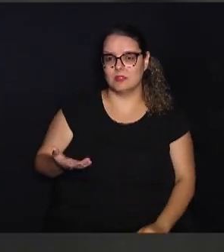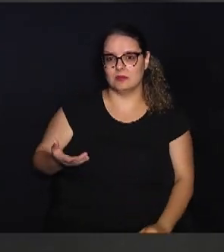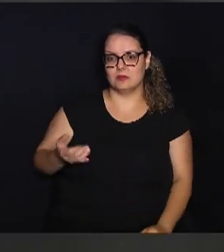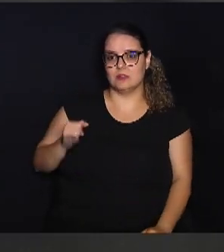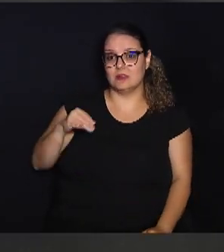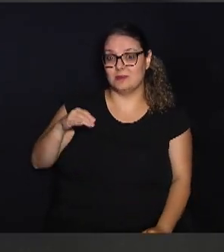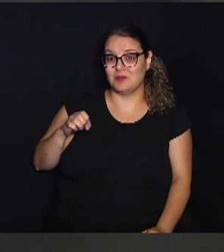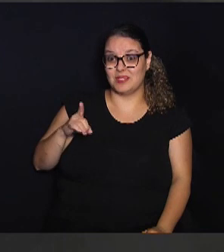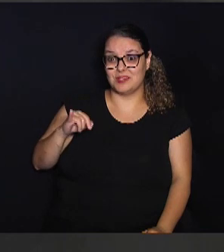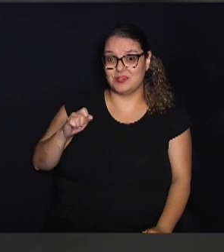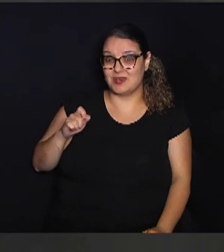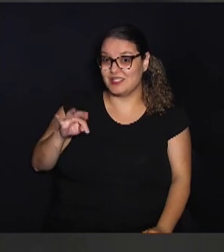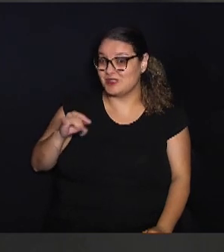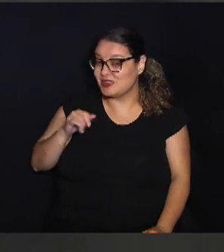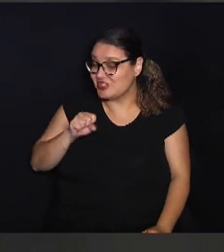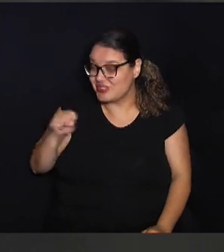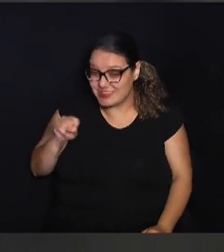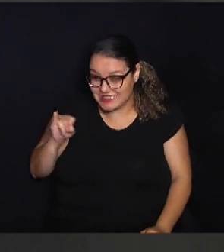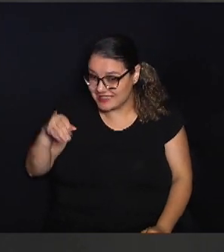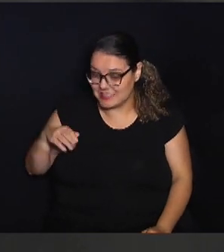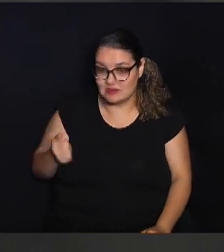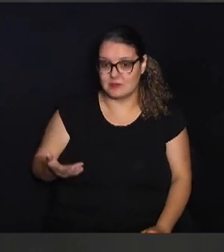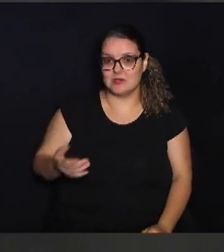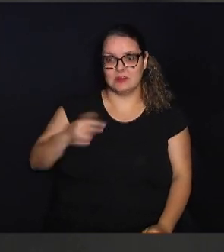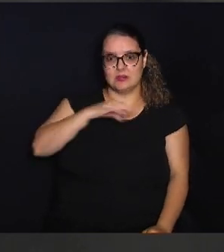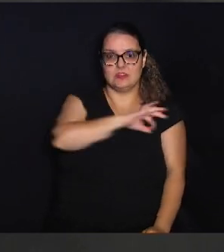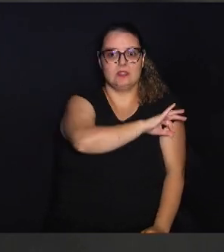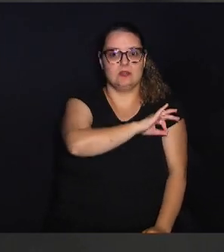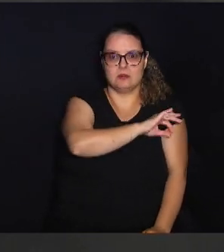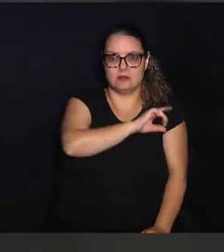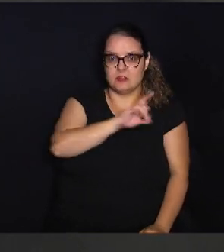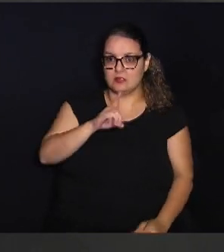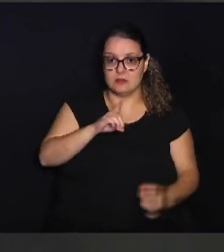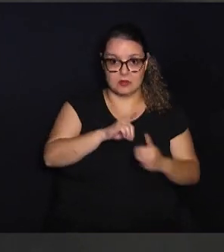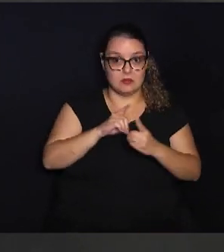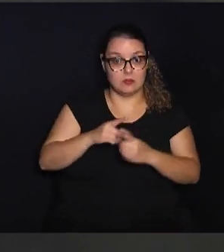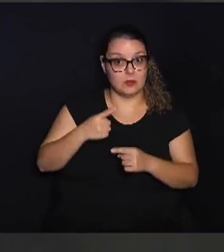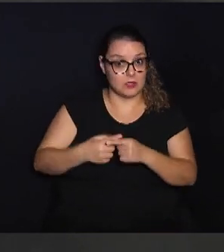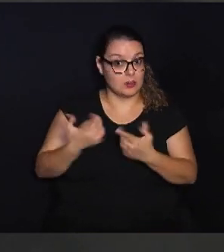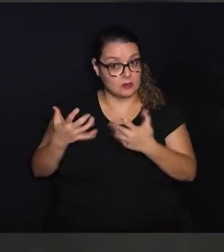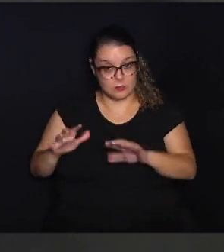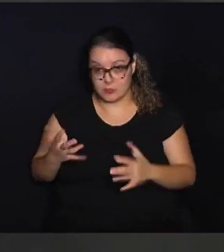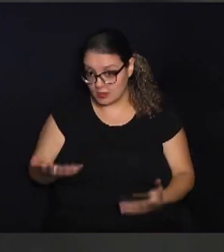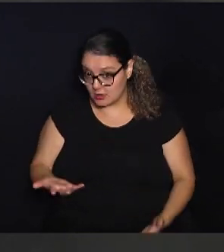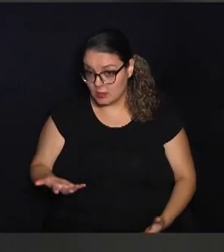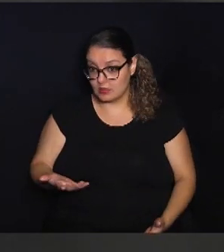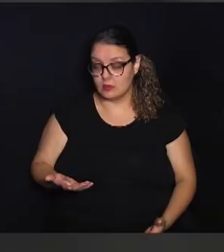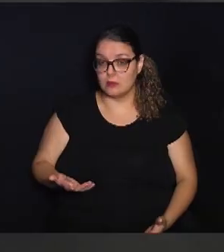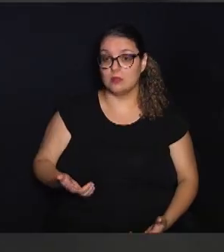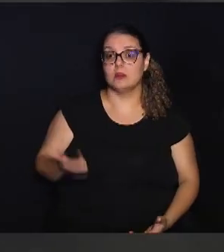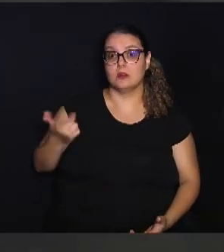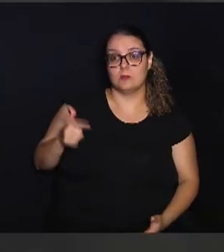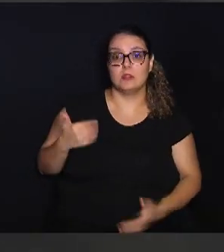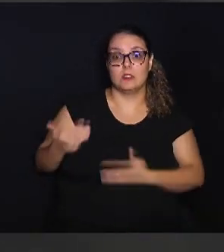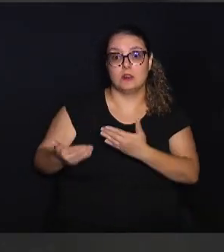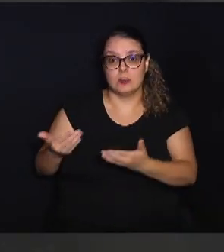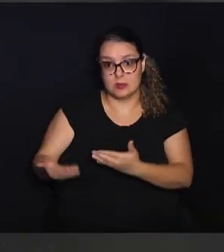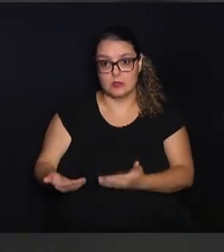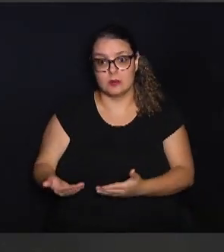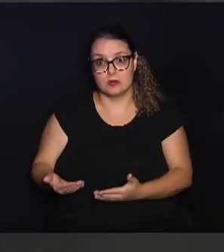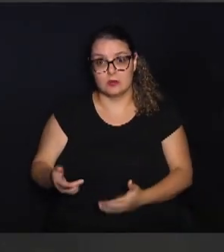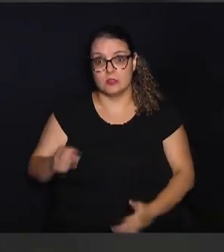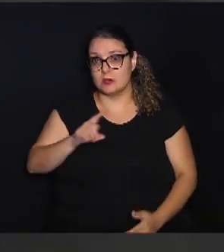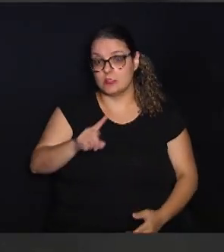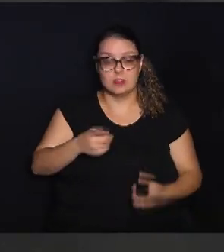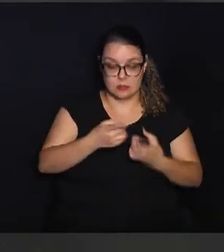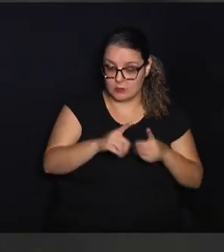imediatíssima, né? Que a prefeitura não atende porque não quer. Então ela quer que isso se perpetue, essa situação indigna se